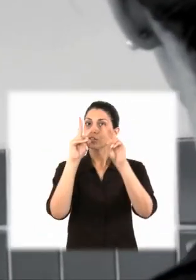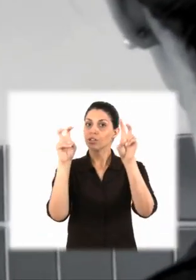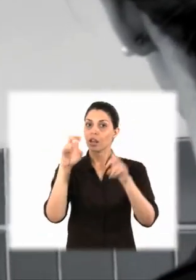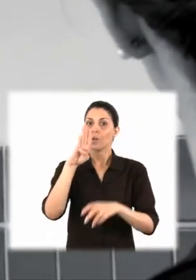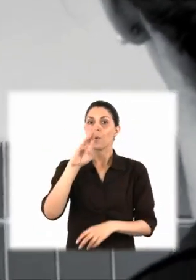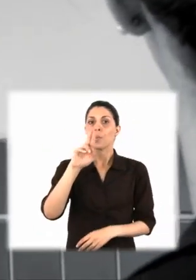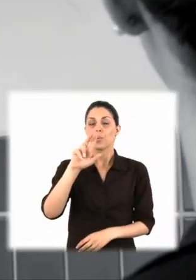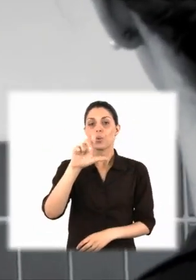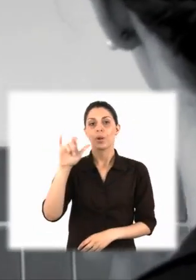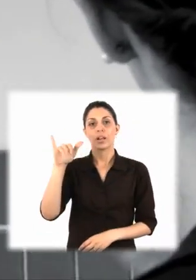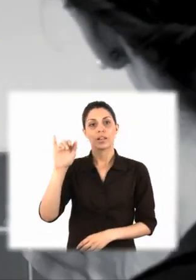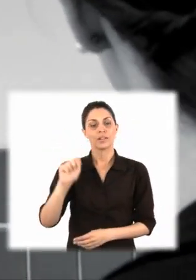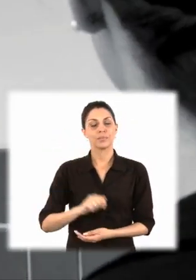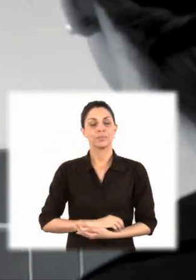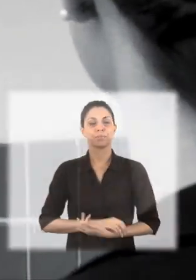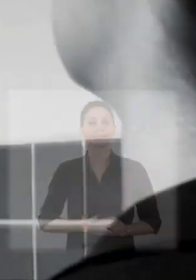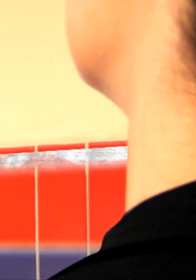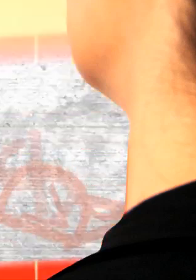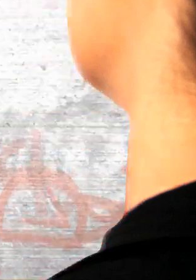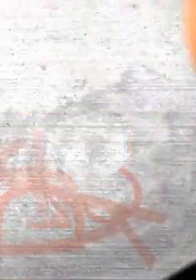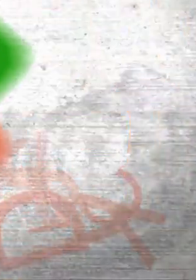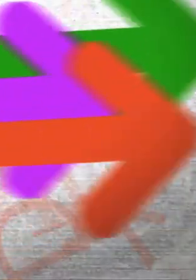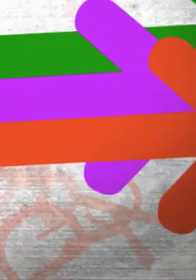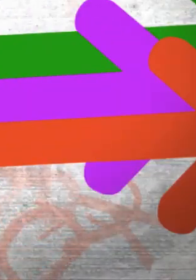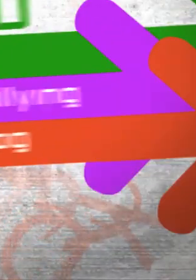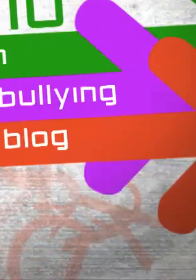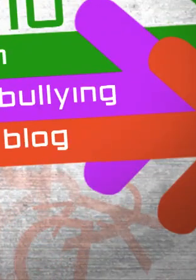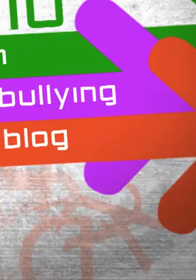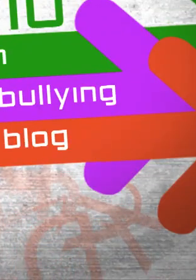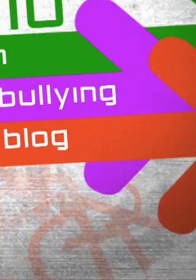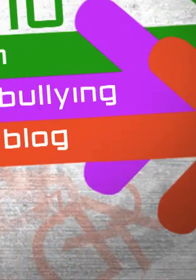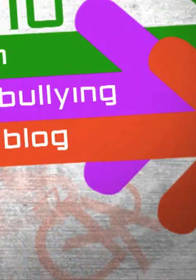esse assunto tão importante que é o bullying.